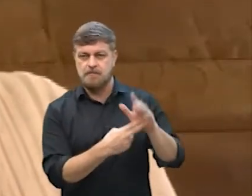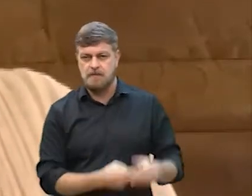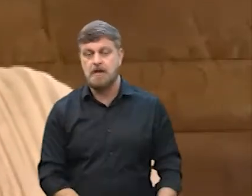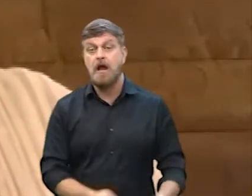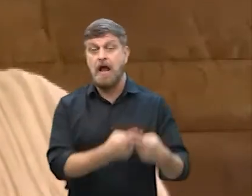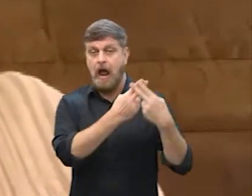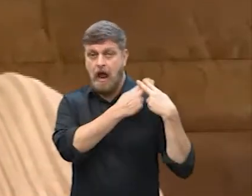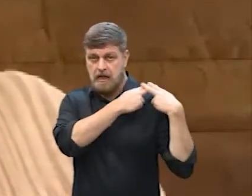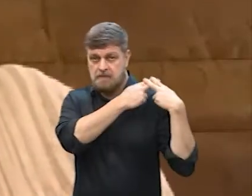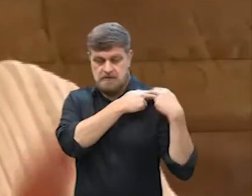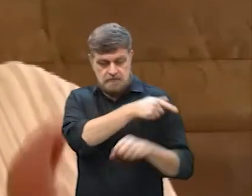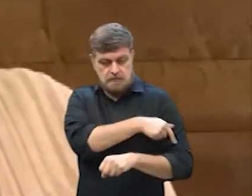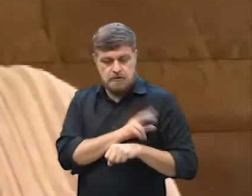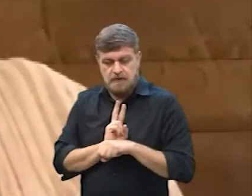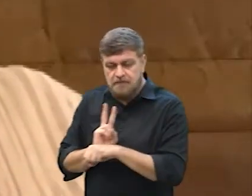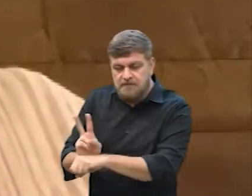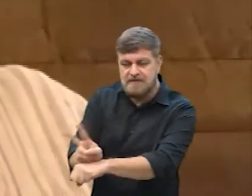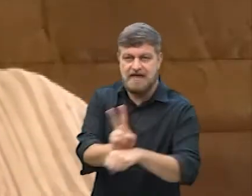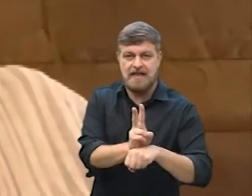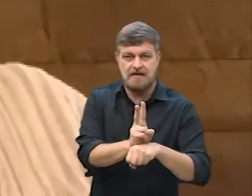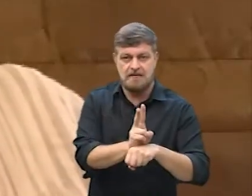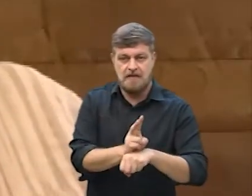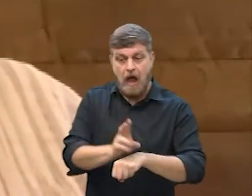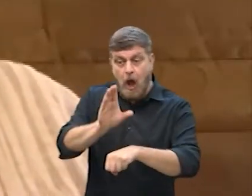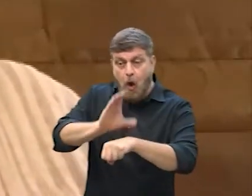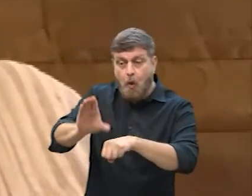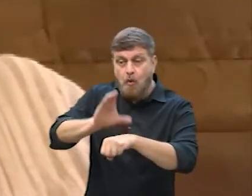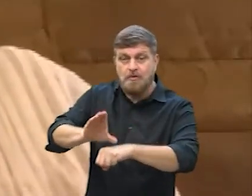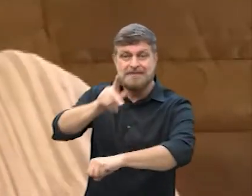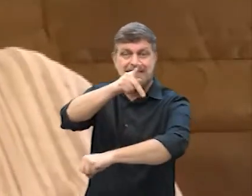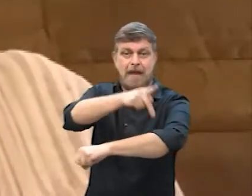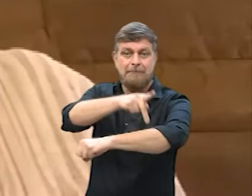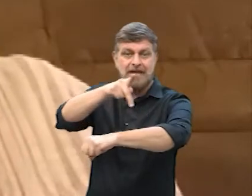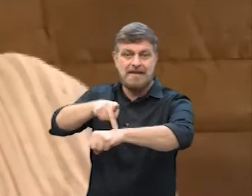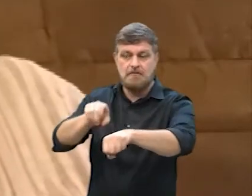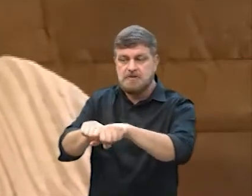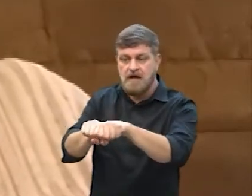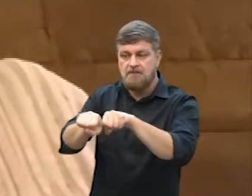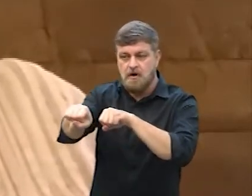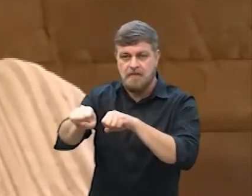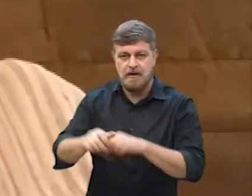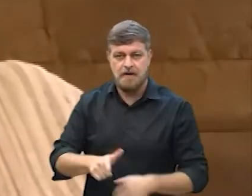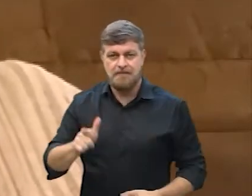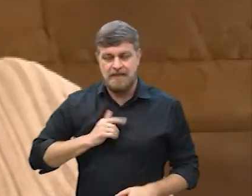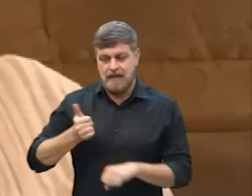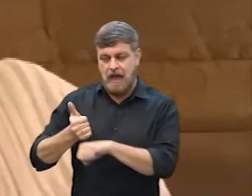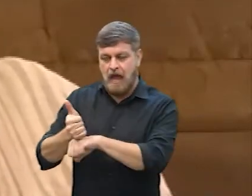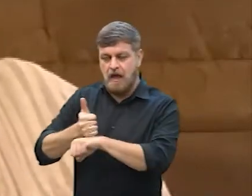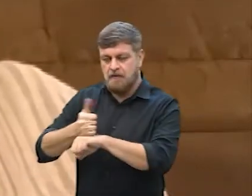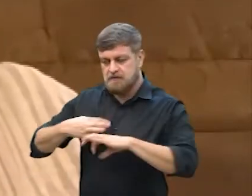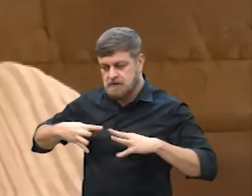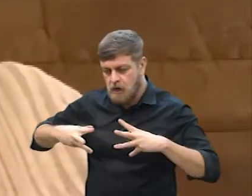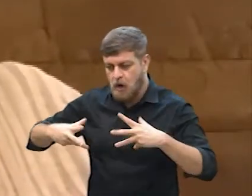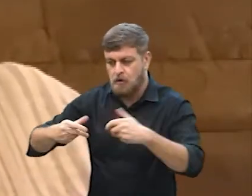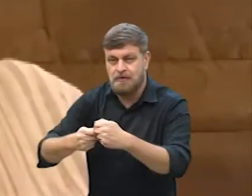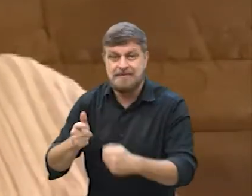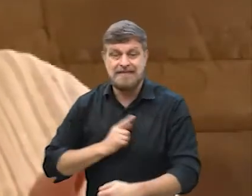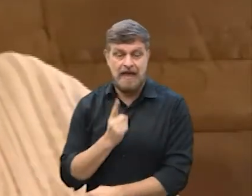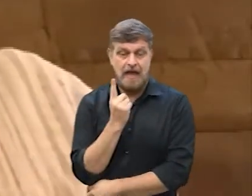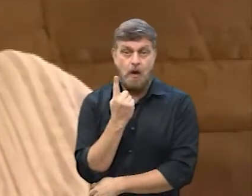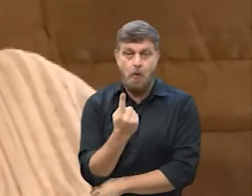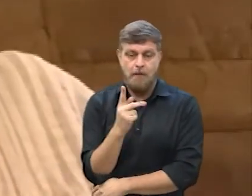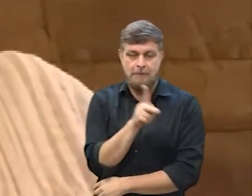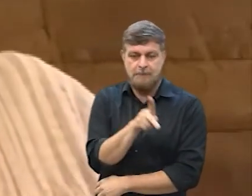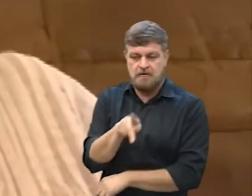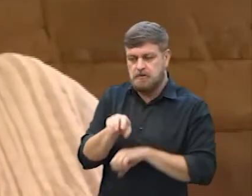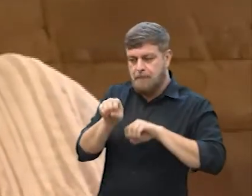de fiscalizador de curso de formação de professores. Ora, todas as profissões precisam de um professor. Os